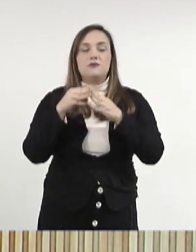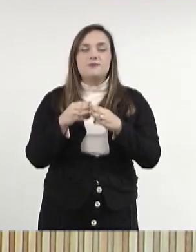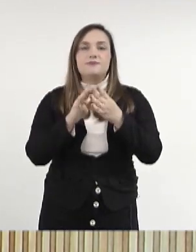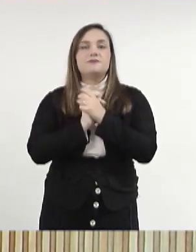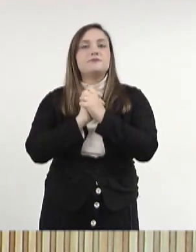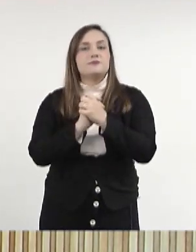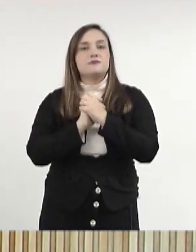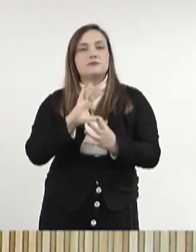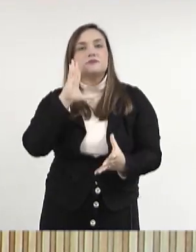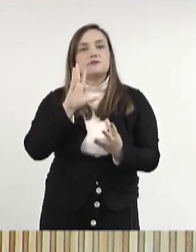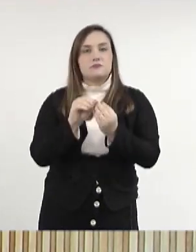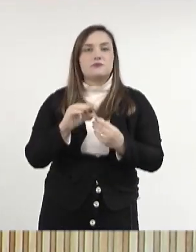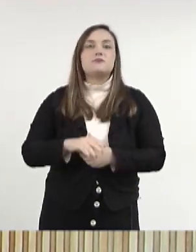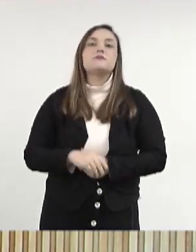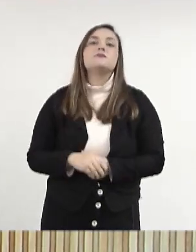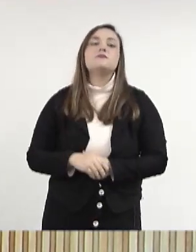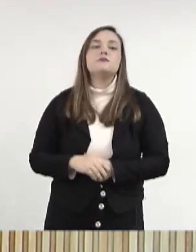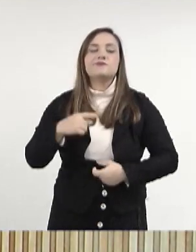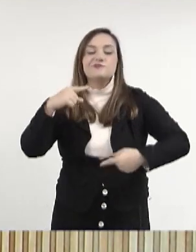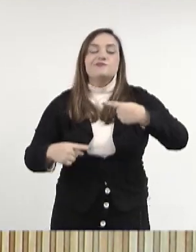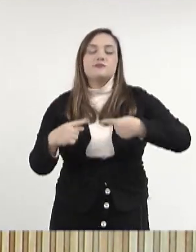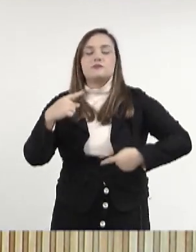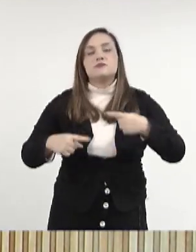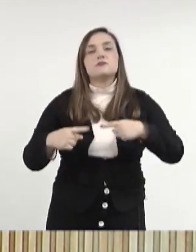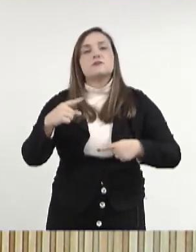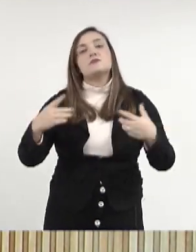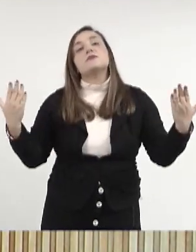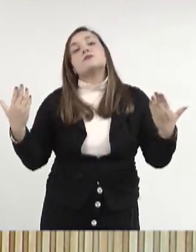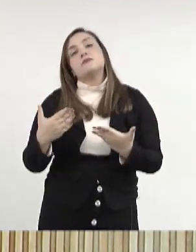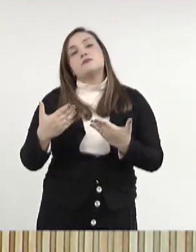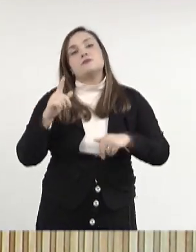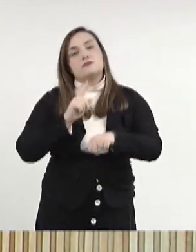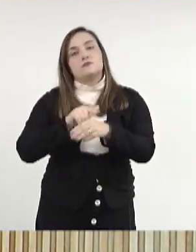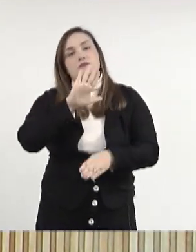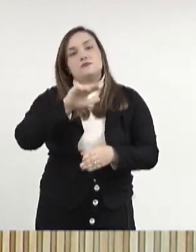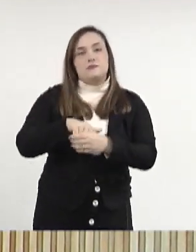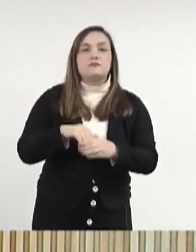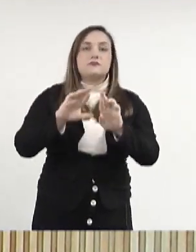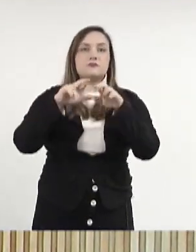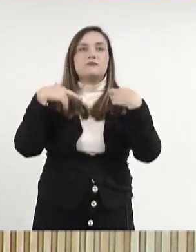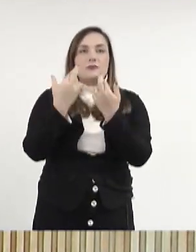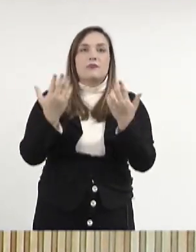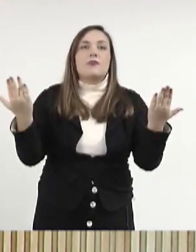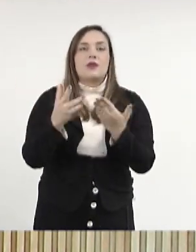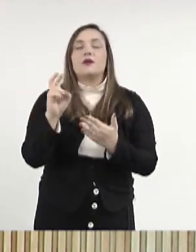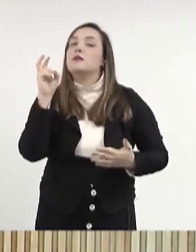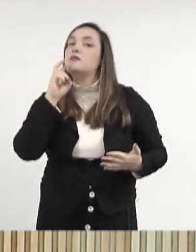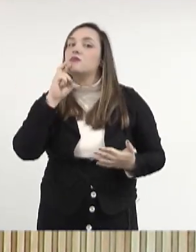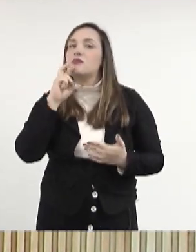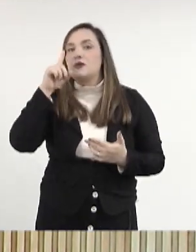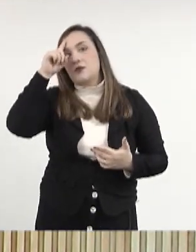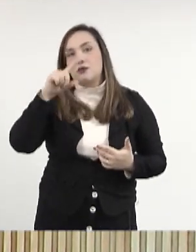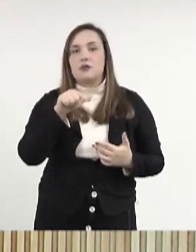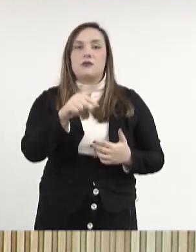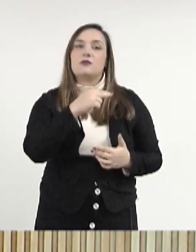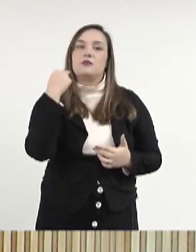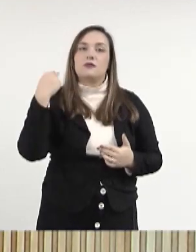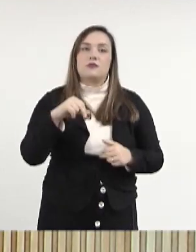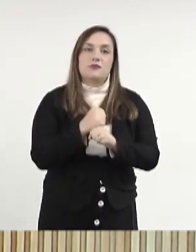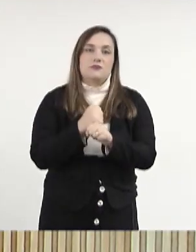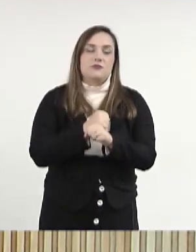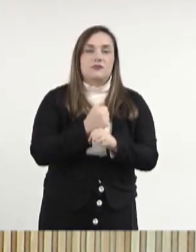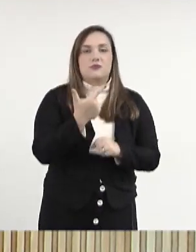congratulação. Um resumo aí das discussões de hoje na ordem do dia, na sessão dessa quinta-feira, 7 de novembro